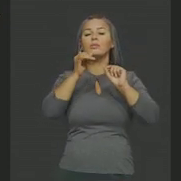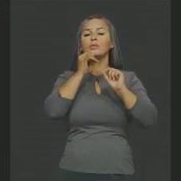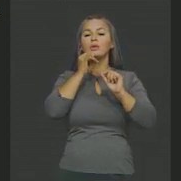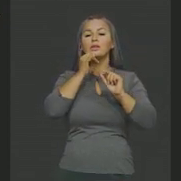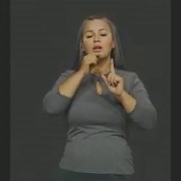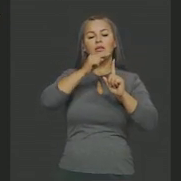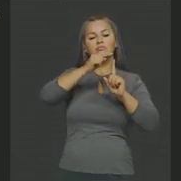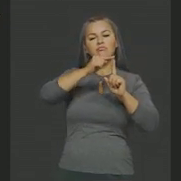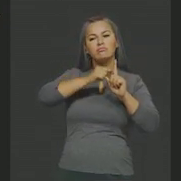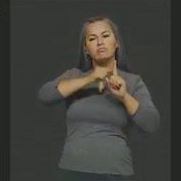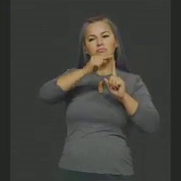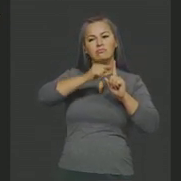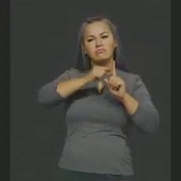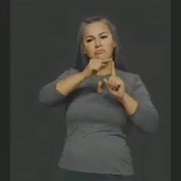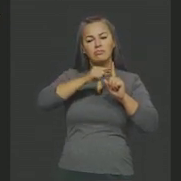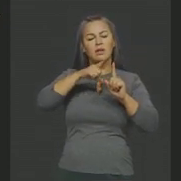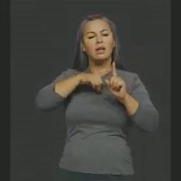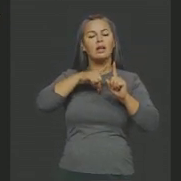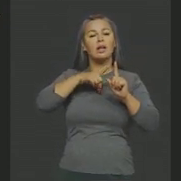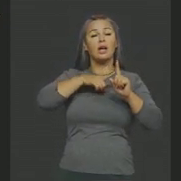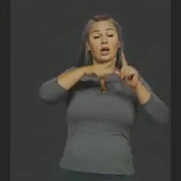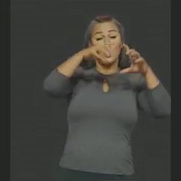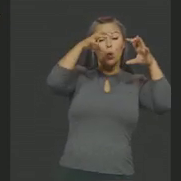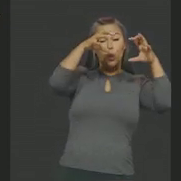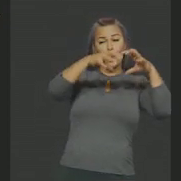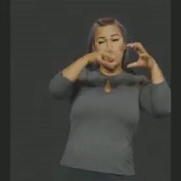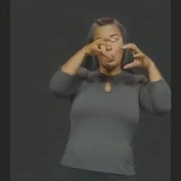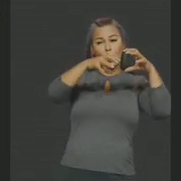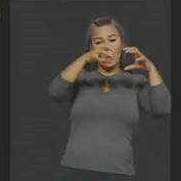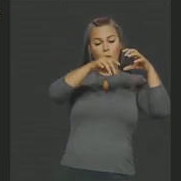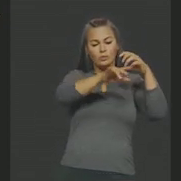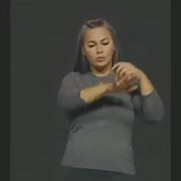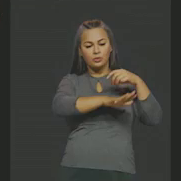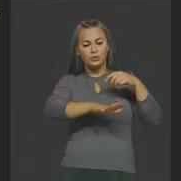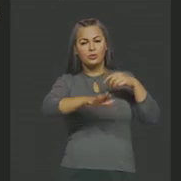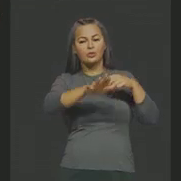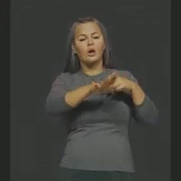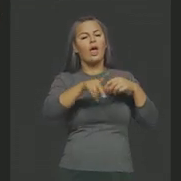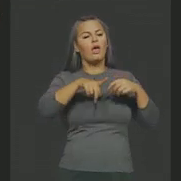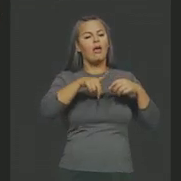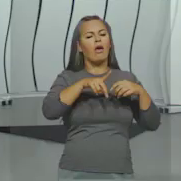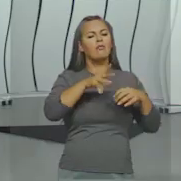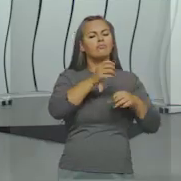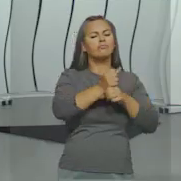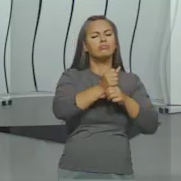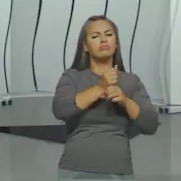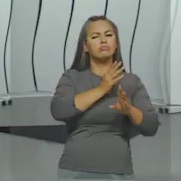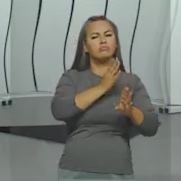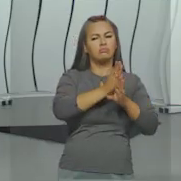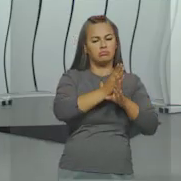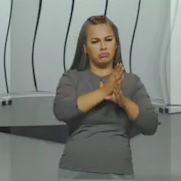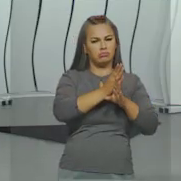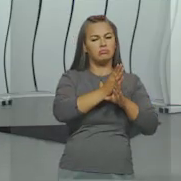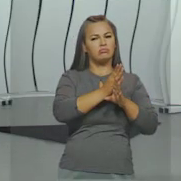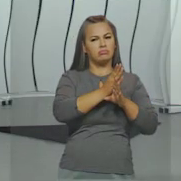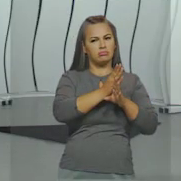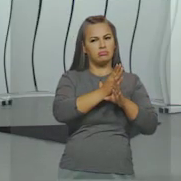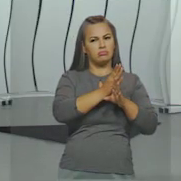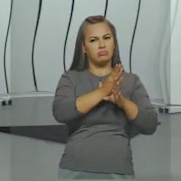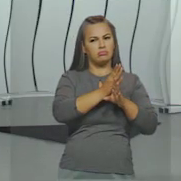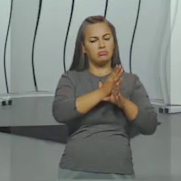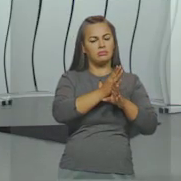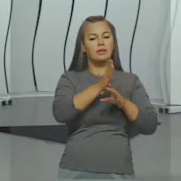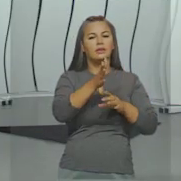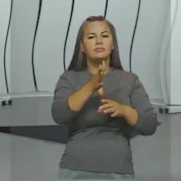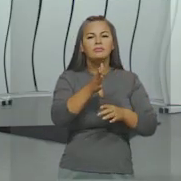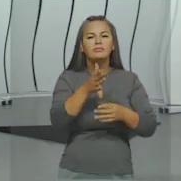umidade, chuvas e vento, de uma dada região, medidas em um longo período de tempo, normalmente em anos. Então, o clima não é uma coisa